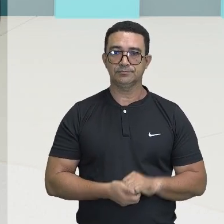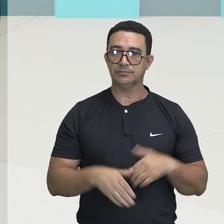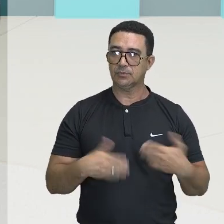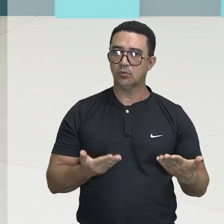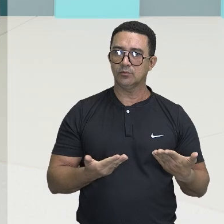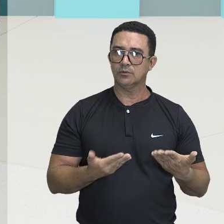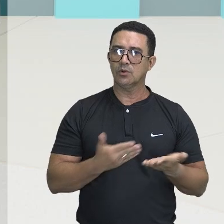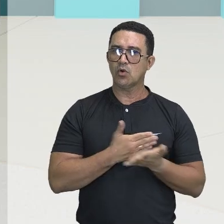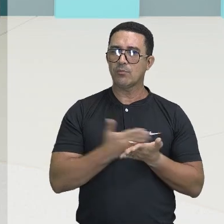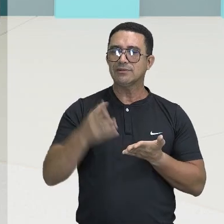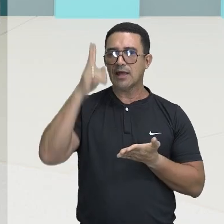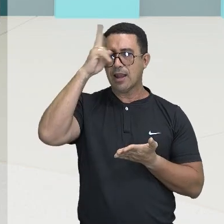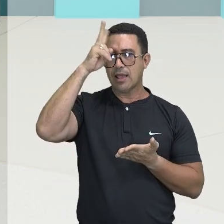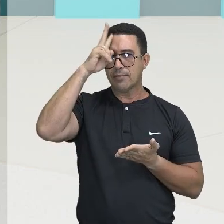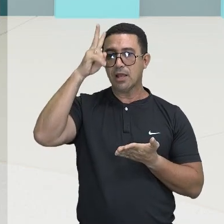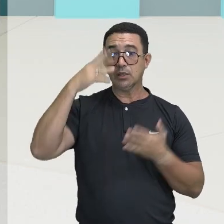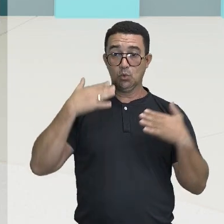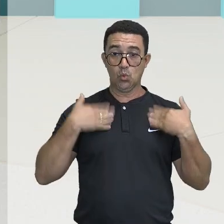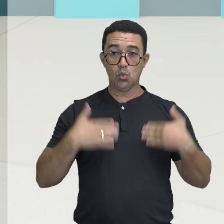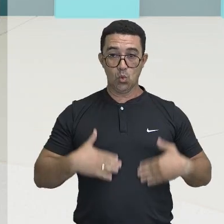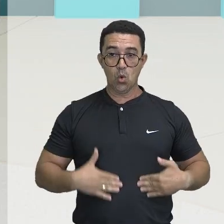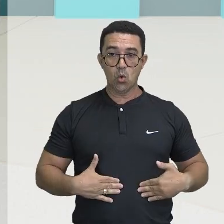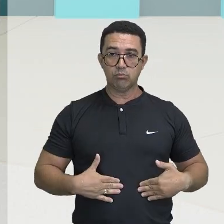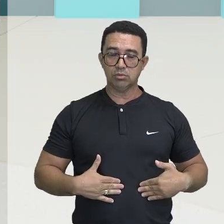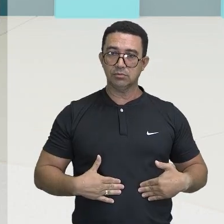vamos começar lembrando que esse corpo é para